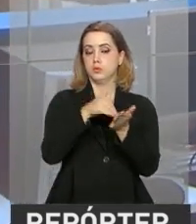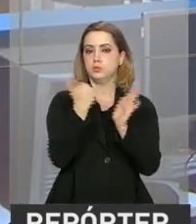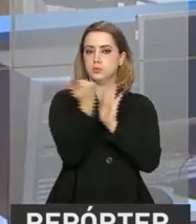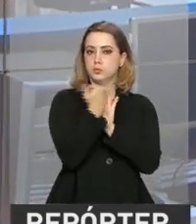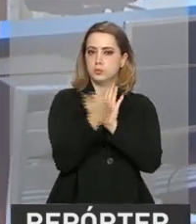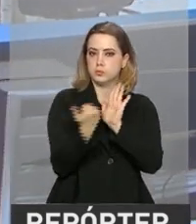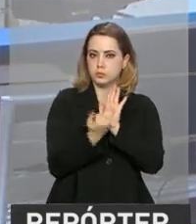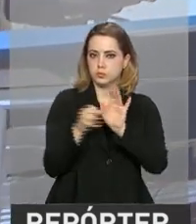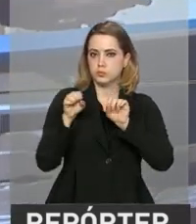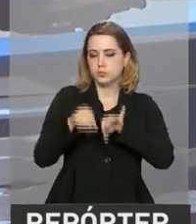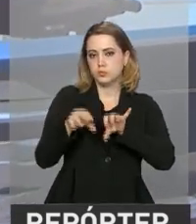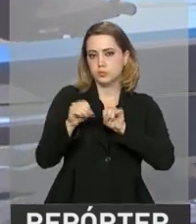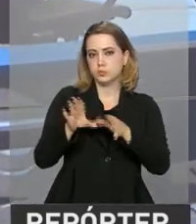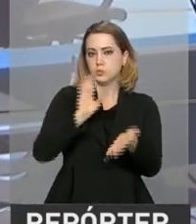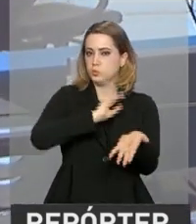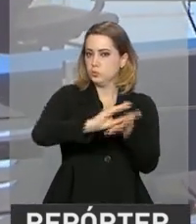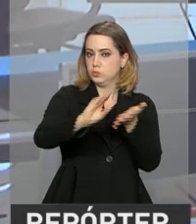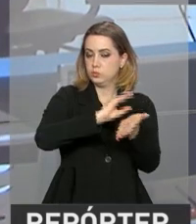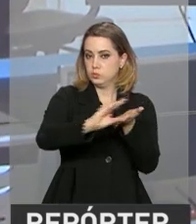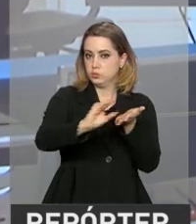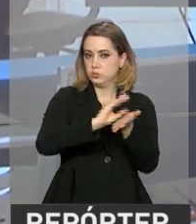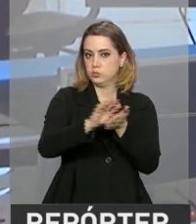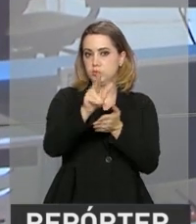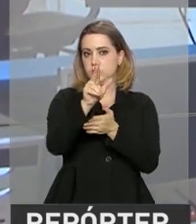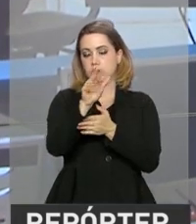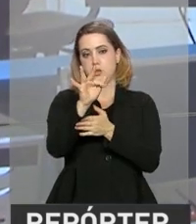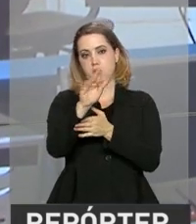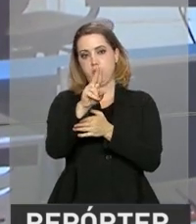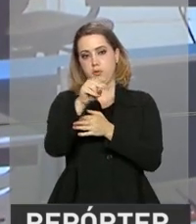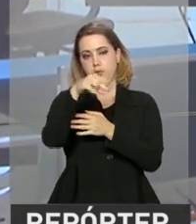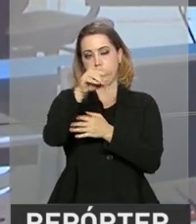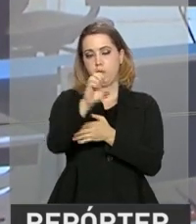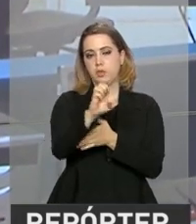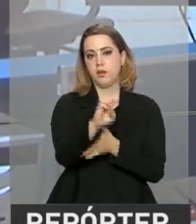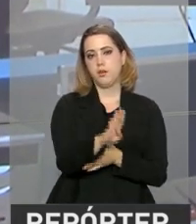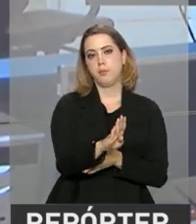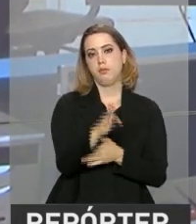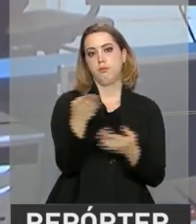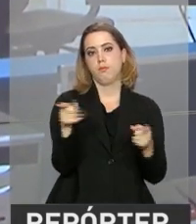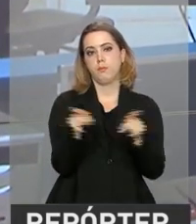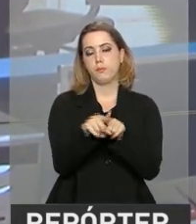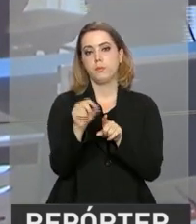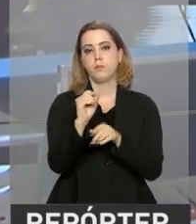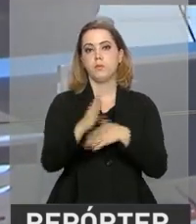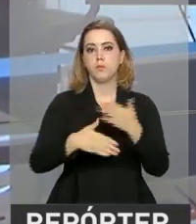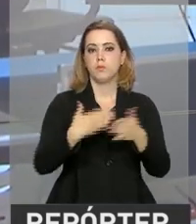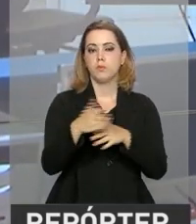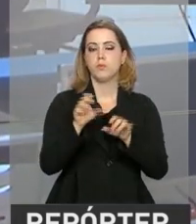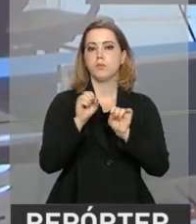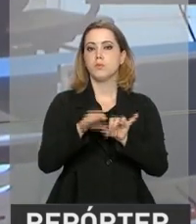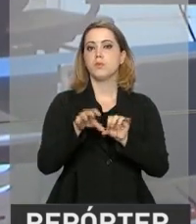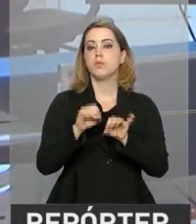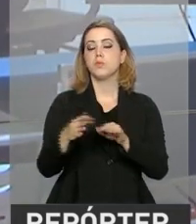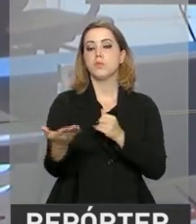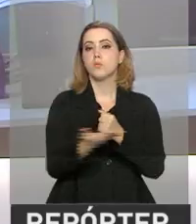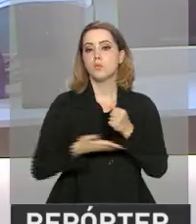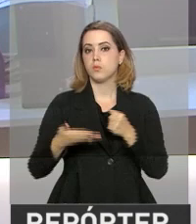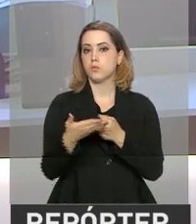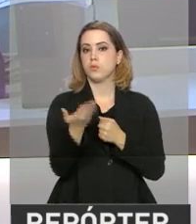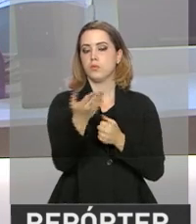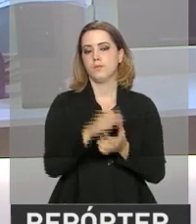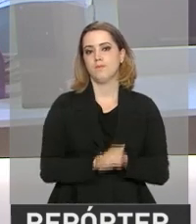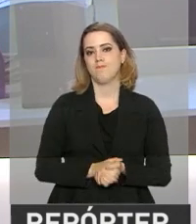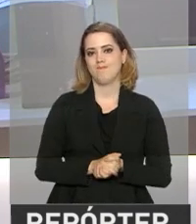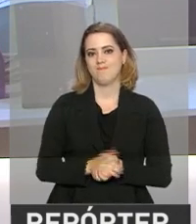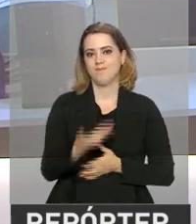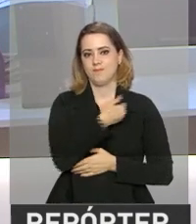da área de educação e pro repasse de recursos do fundeb o Fundo Nacional de Desenvolvimento da Educação Básica